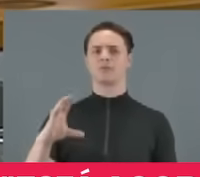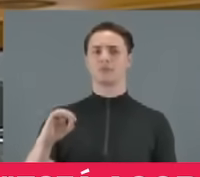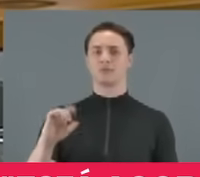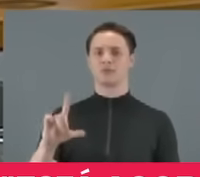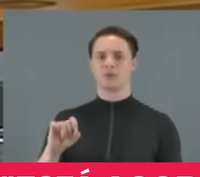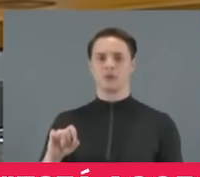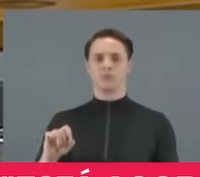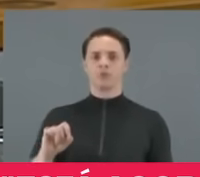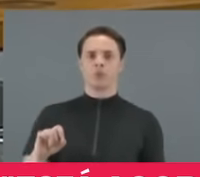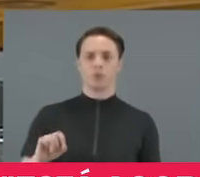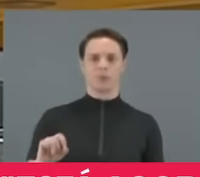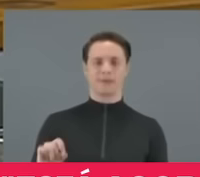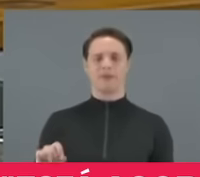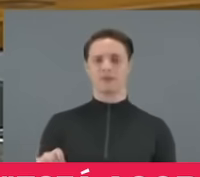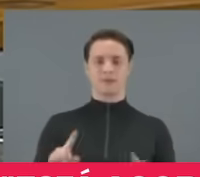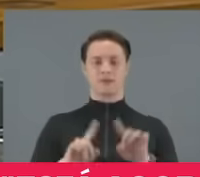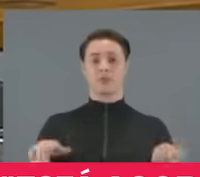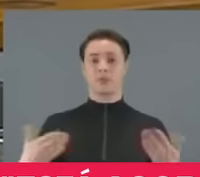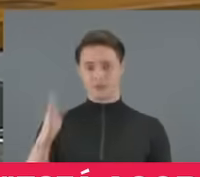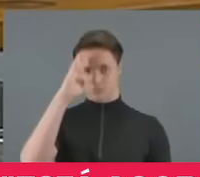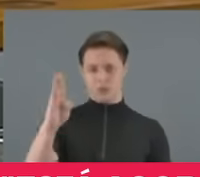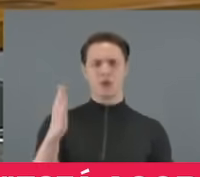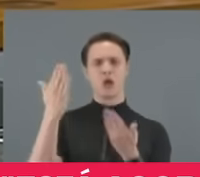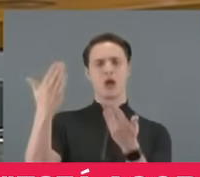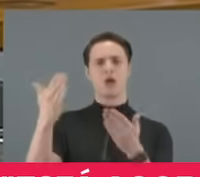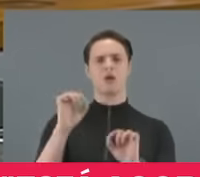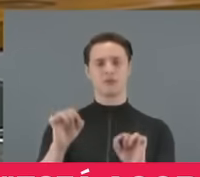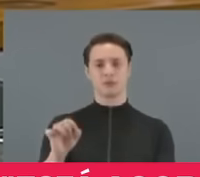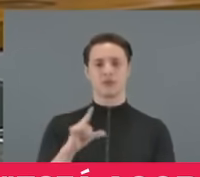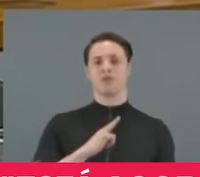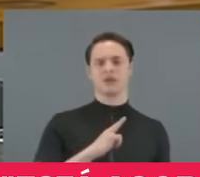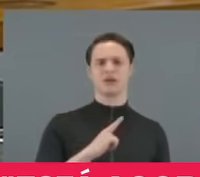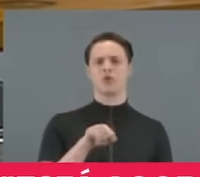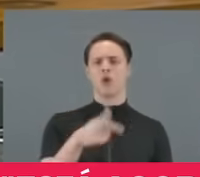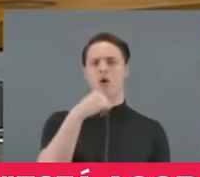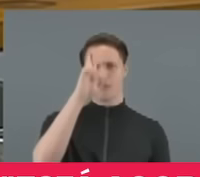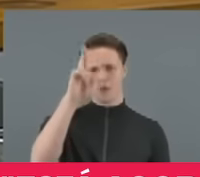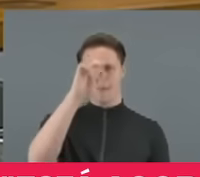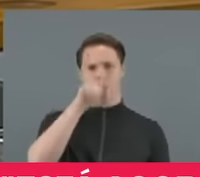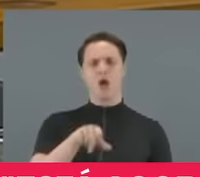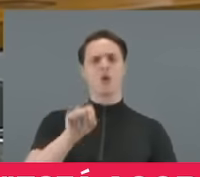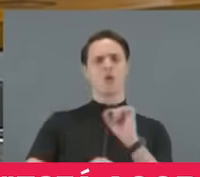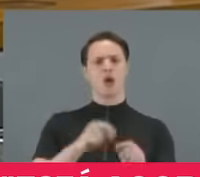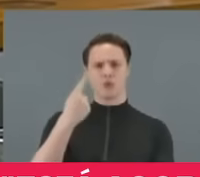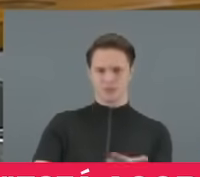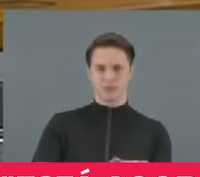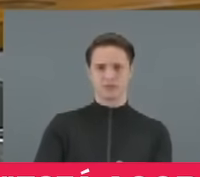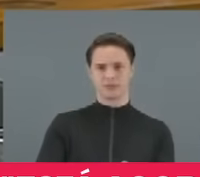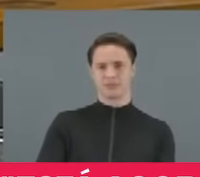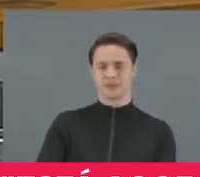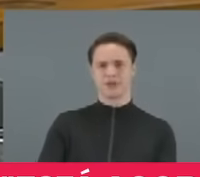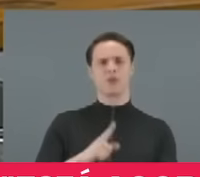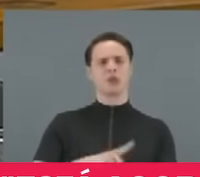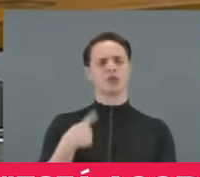seguido. E a principal suspeita é que tenha sido o senhor que tenha determinado que ele não fosse cumprido. Quando